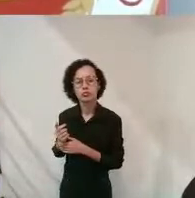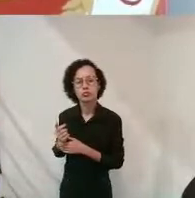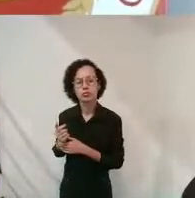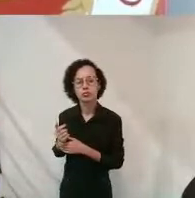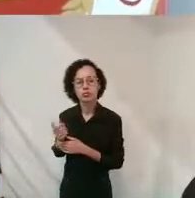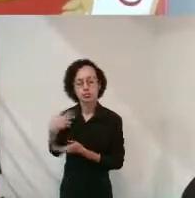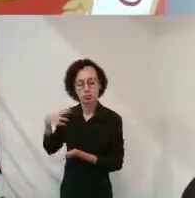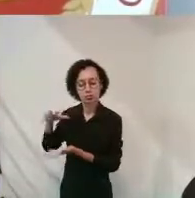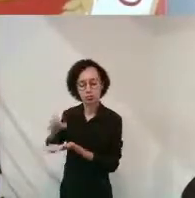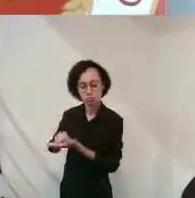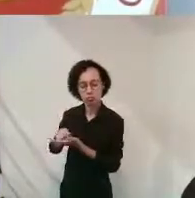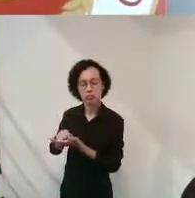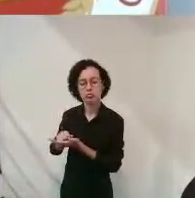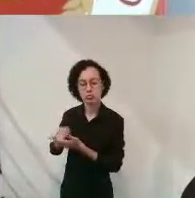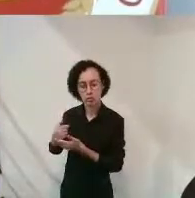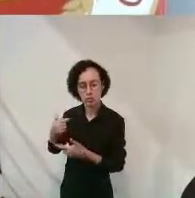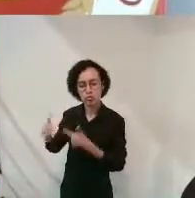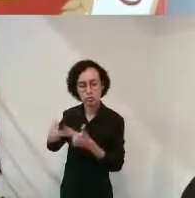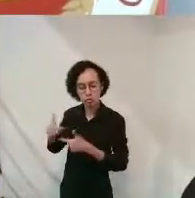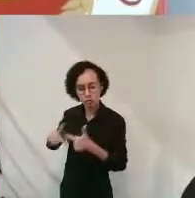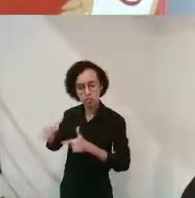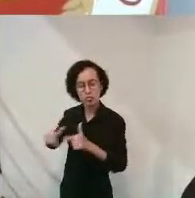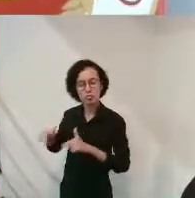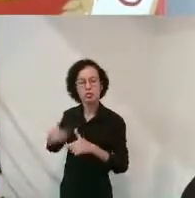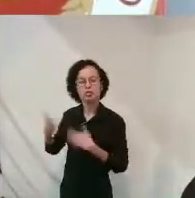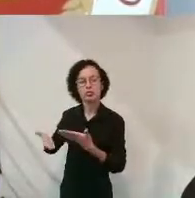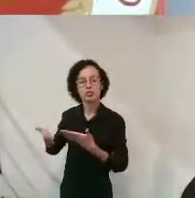Feito esse trabalho, e aí o Sistema Nacional